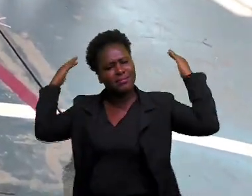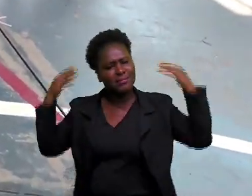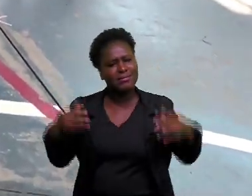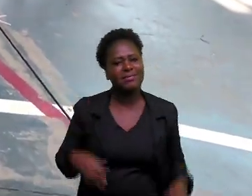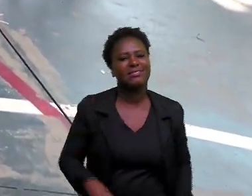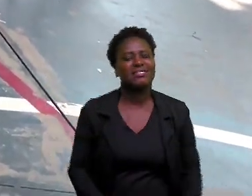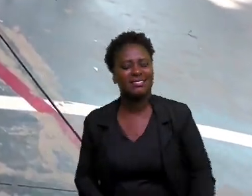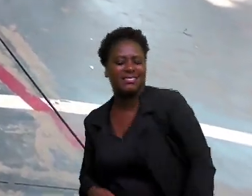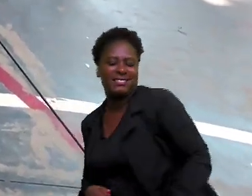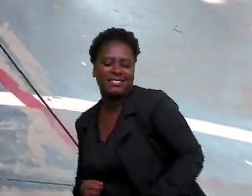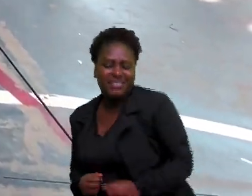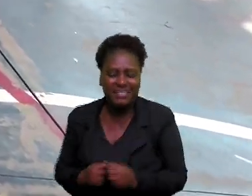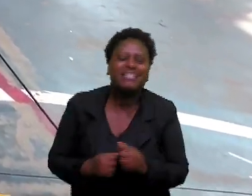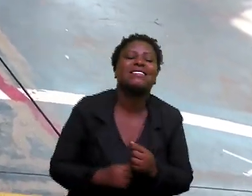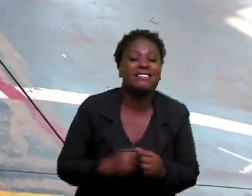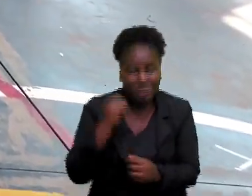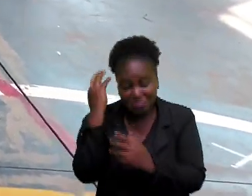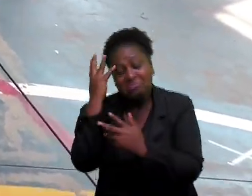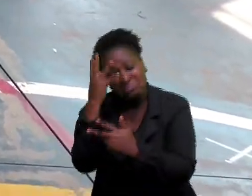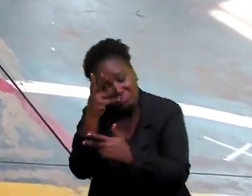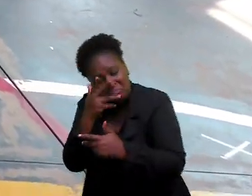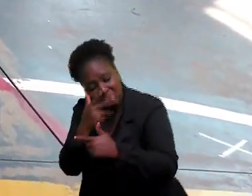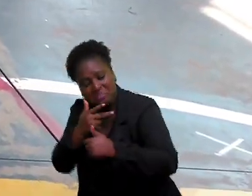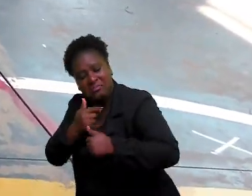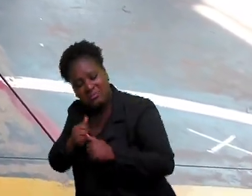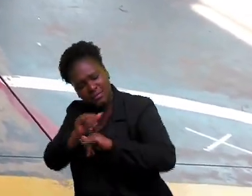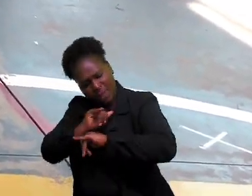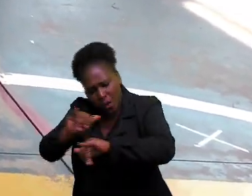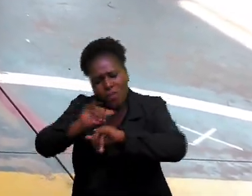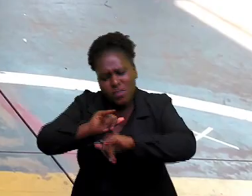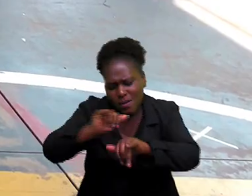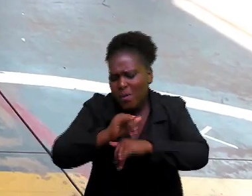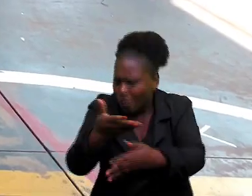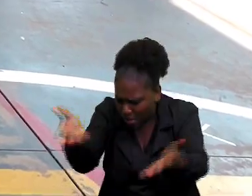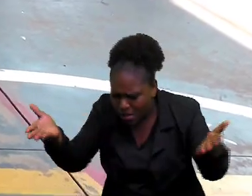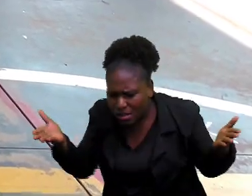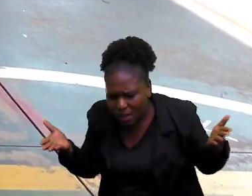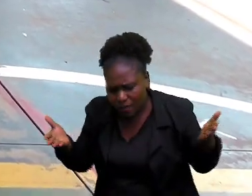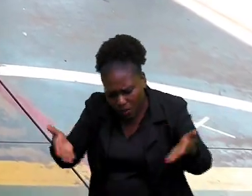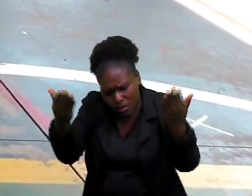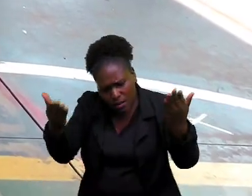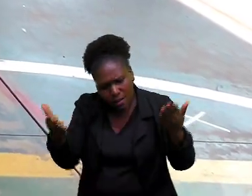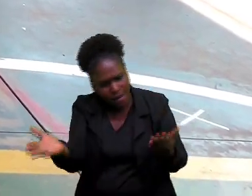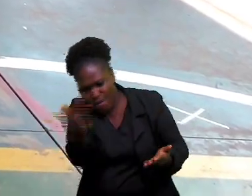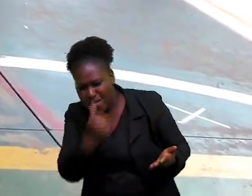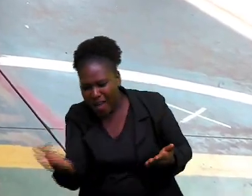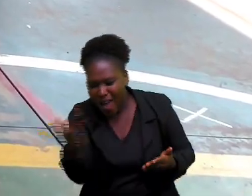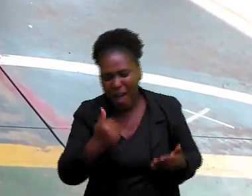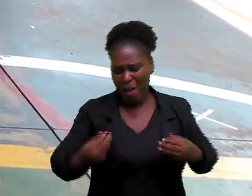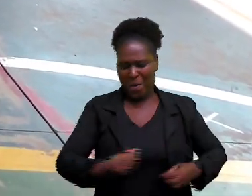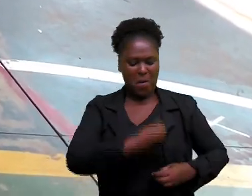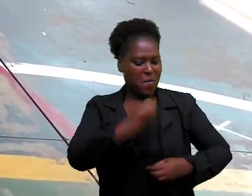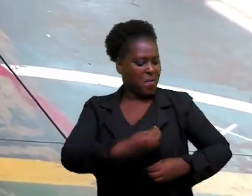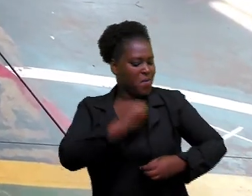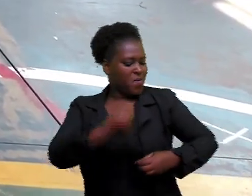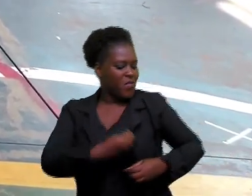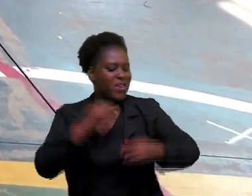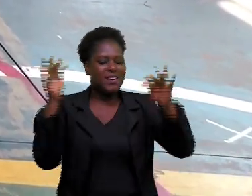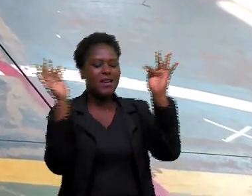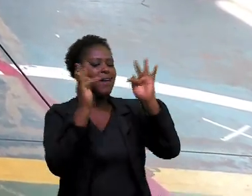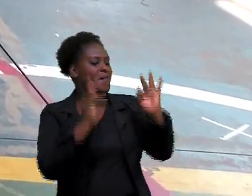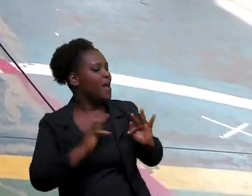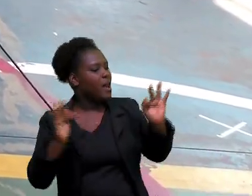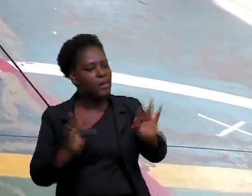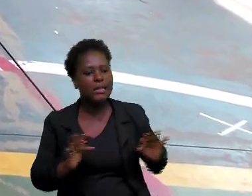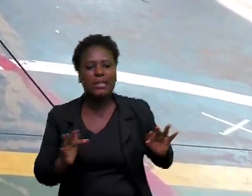Matata. É lindo dizer Hakuna Matata. Sim, vai